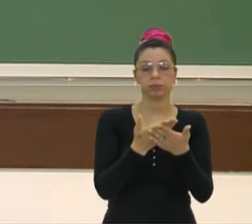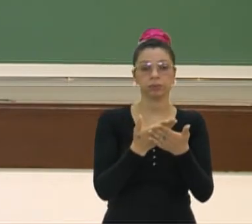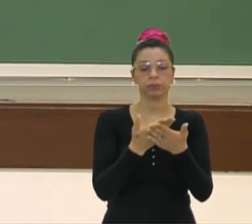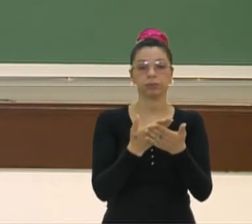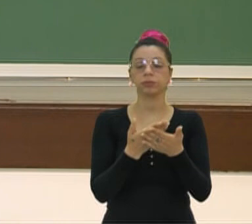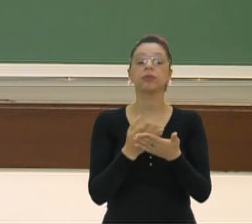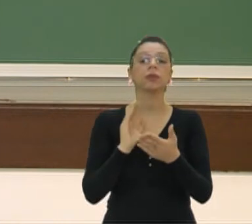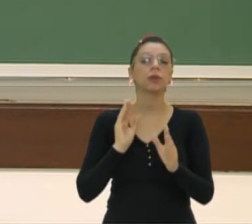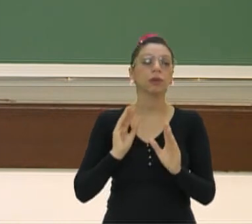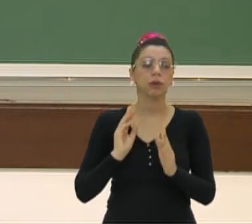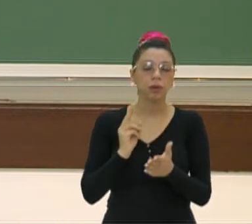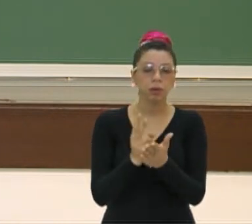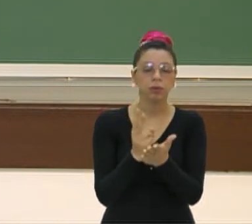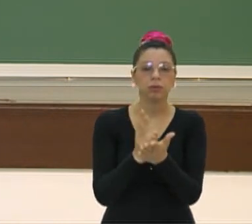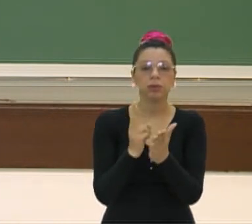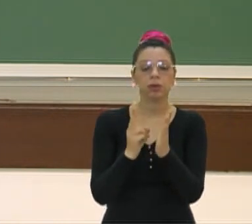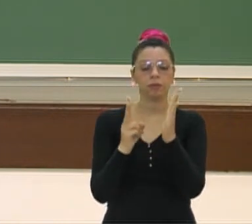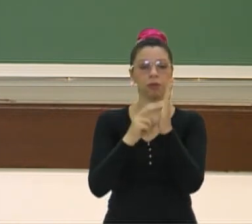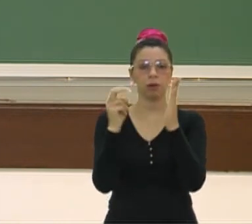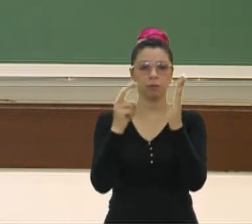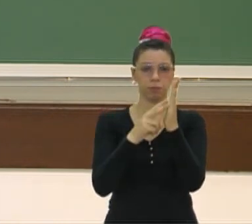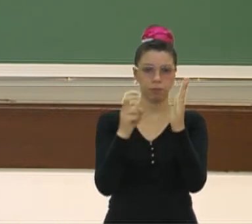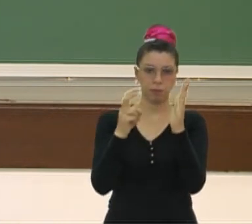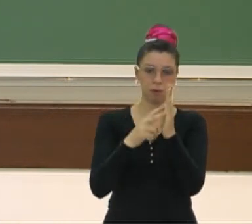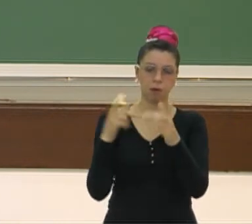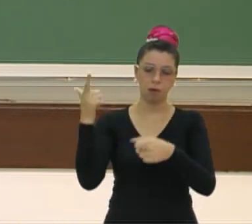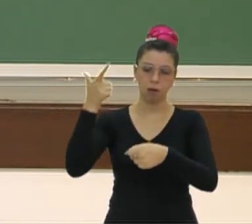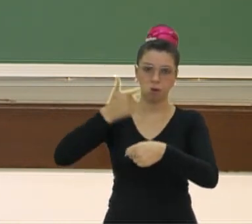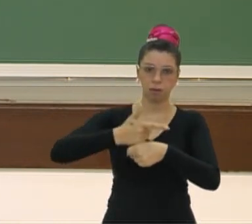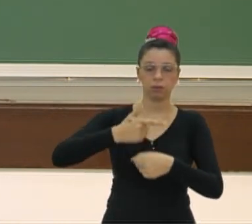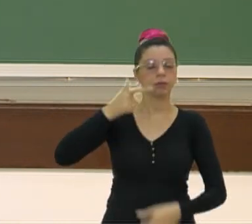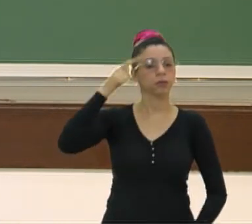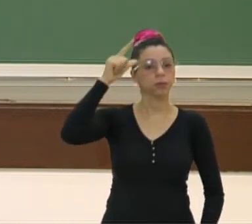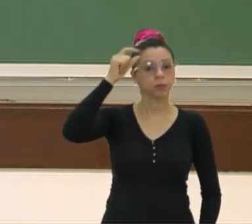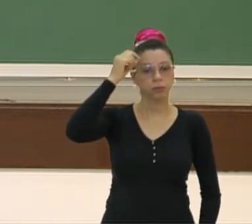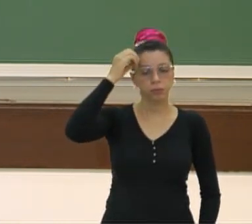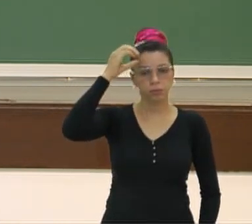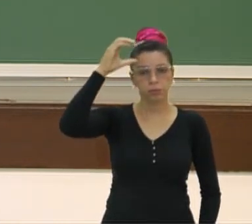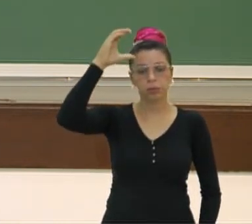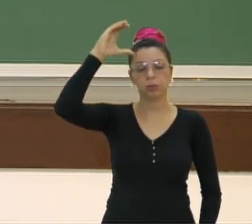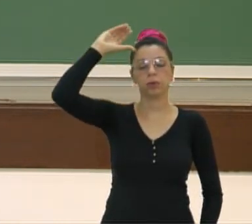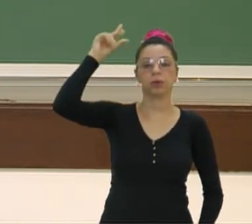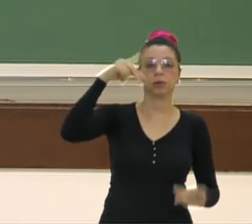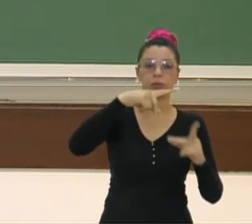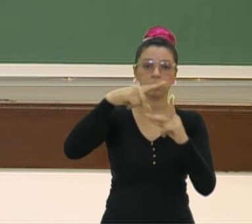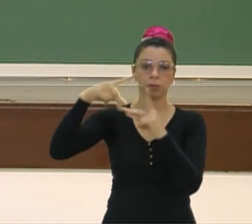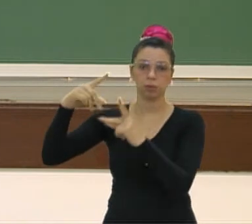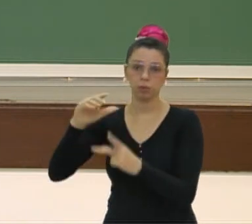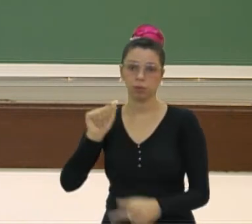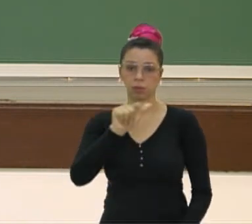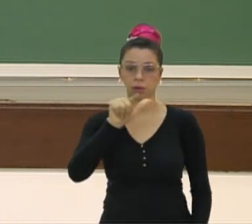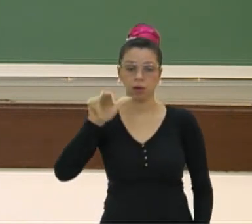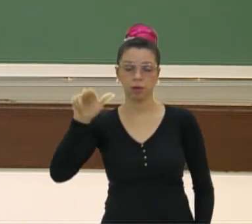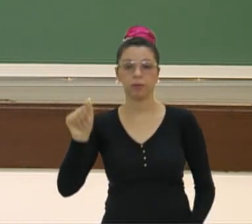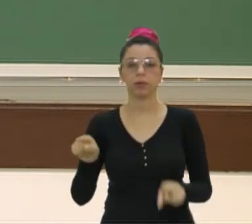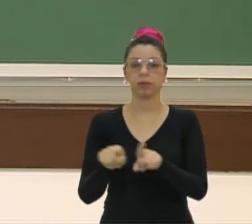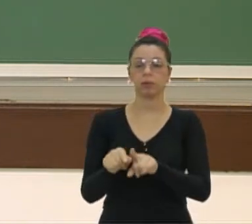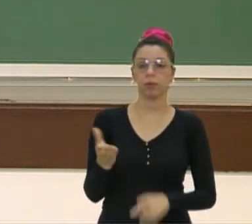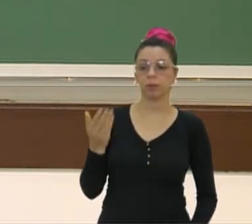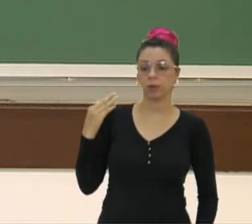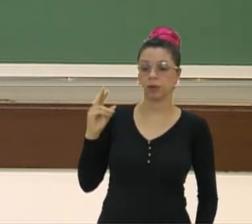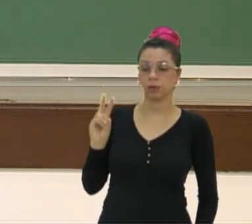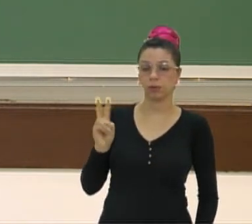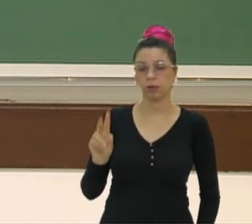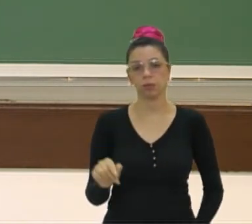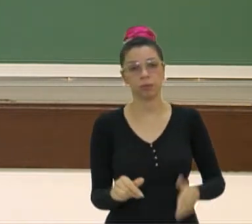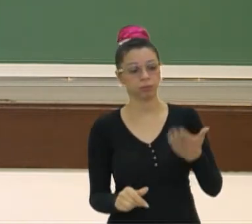sempre aprimoramos o nosso vocabulário, aprimoramos o nosso léxico através das tirinhas do Calvin, falamos sobre o passado contínuo e o